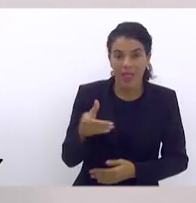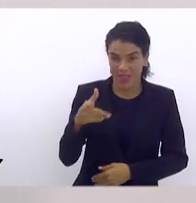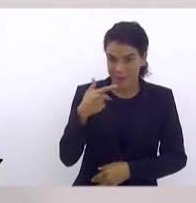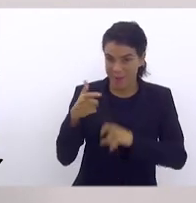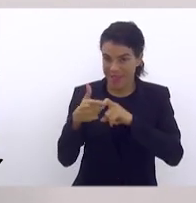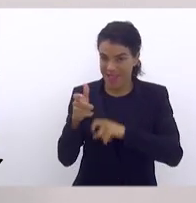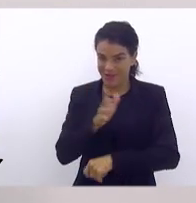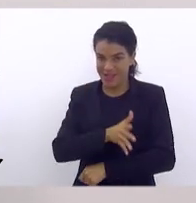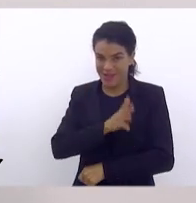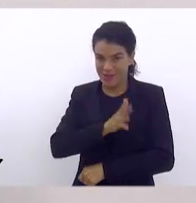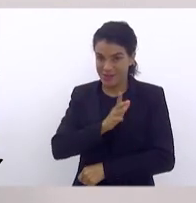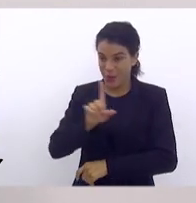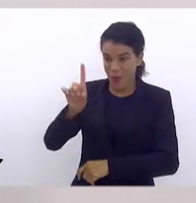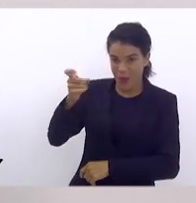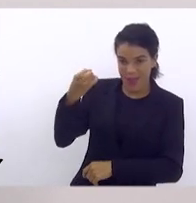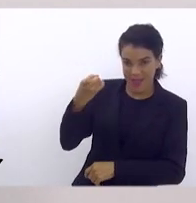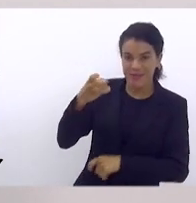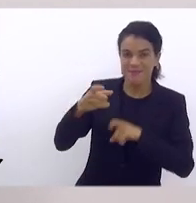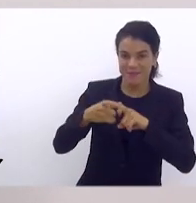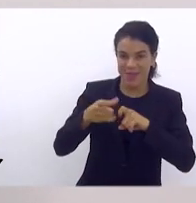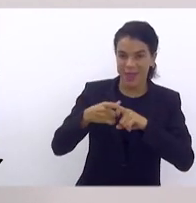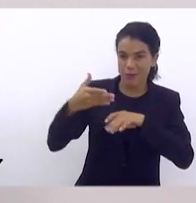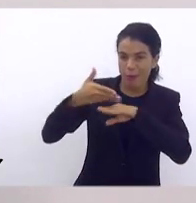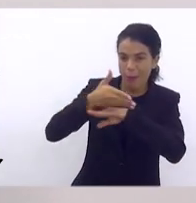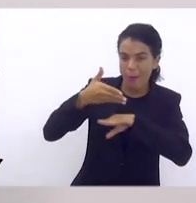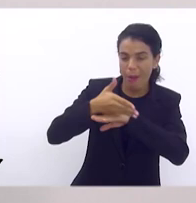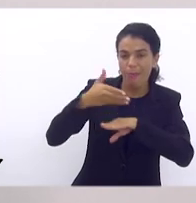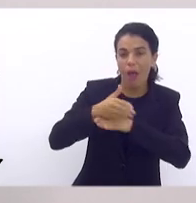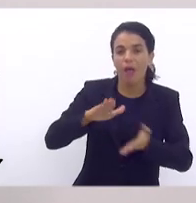que eu vou o outro que eu tinha morreu